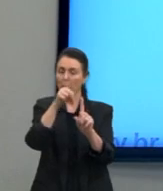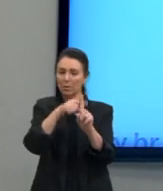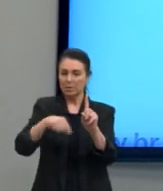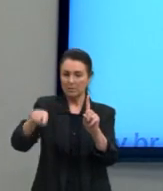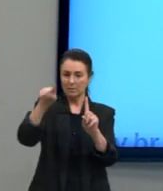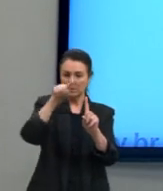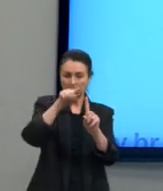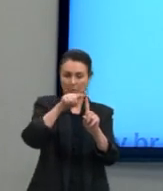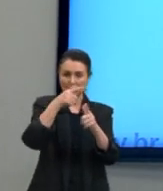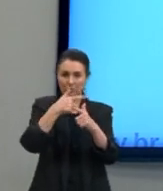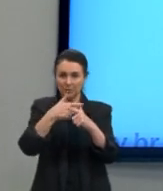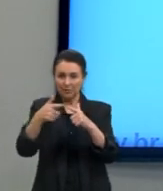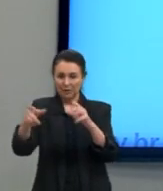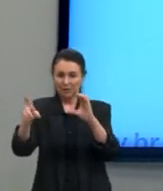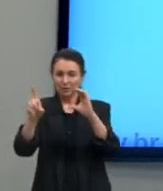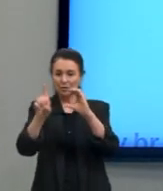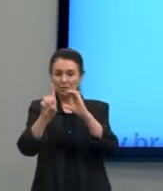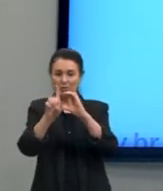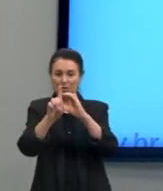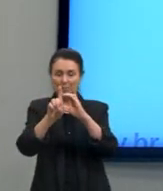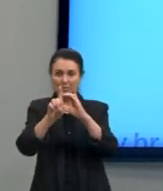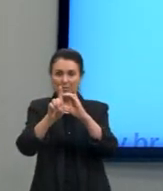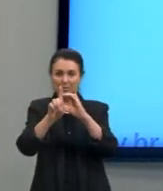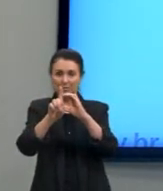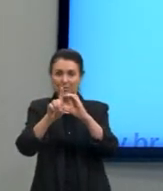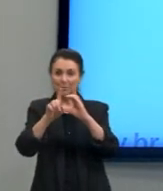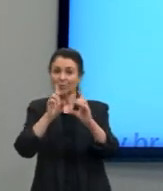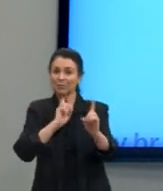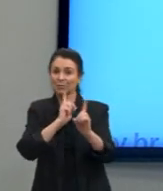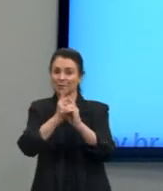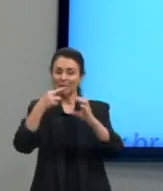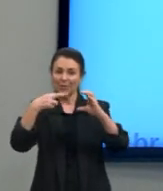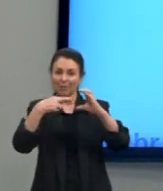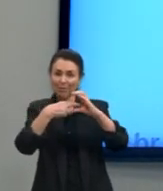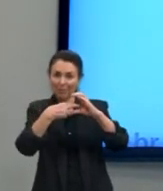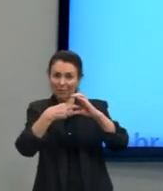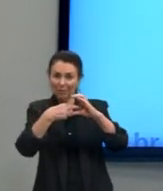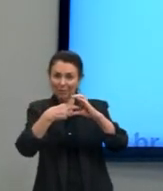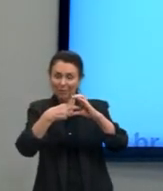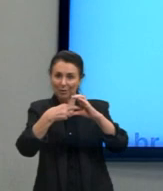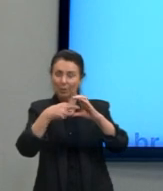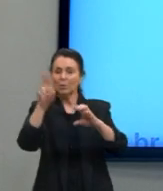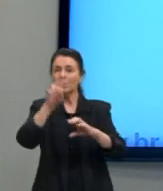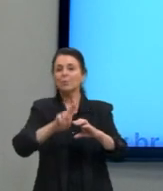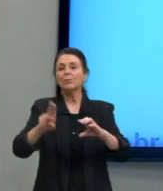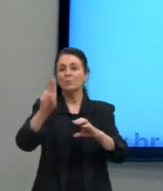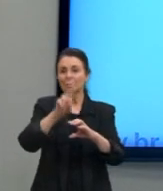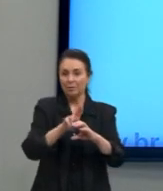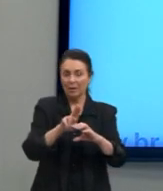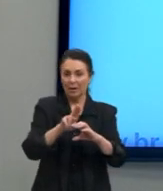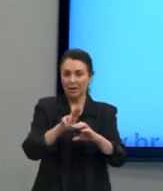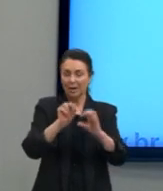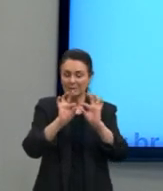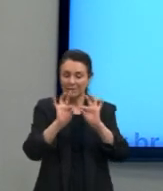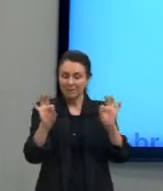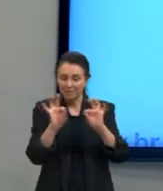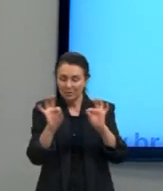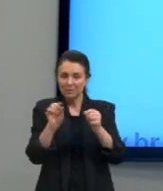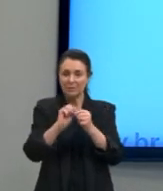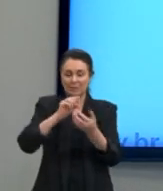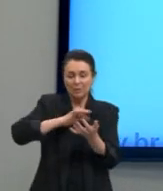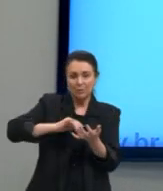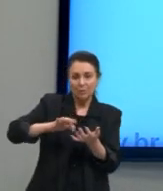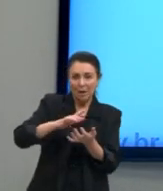dividido pelo diâmetro se a gente utilizar essas relações aqui e operando né fazendo os e